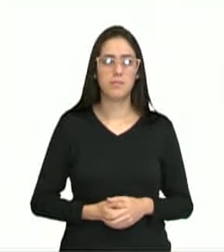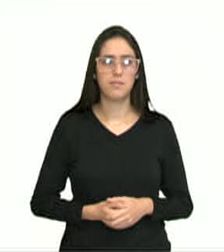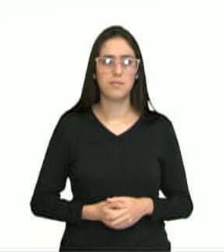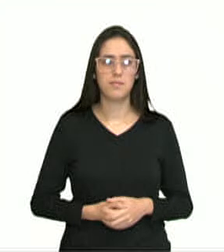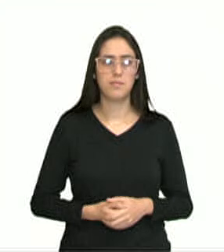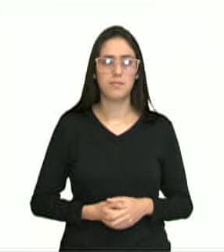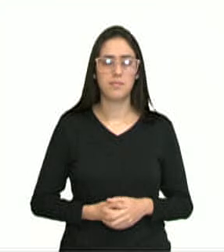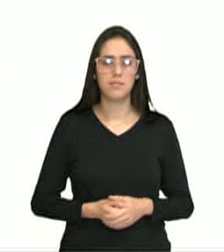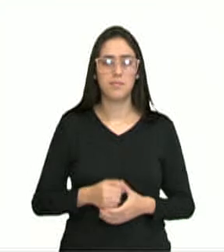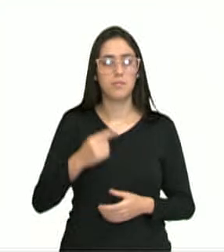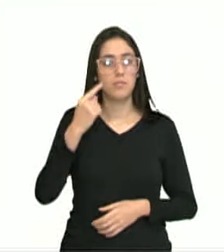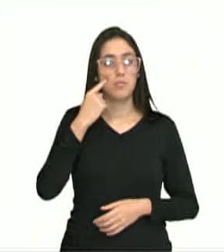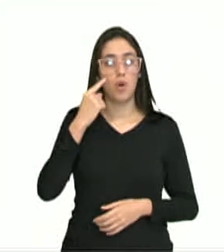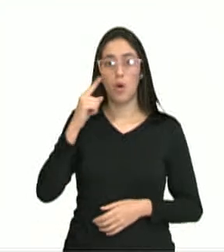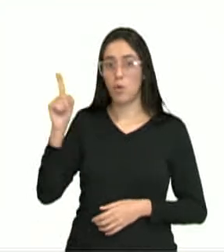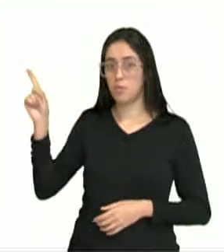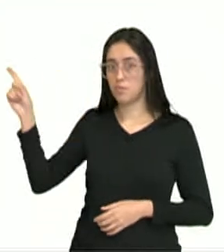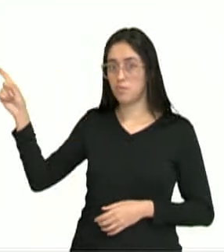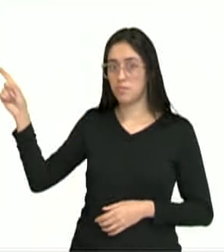curiosidade aqui, ó,